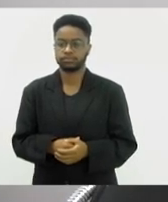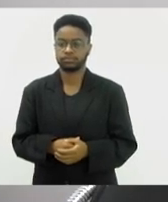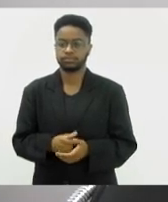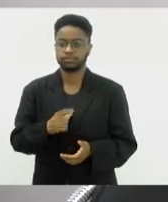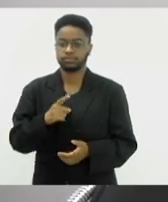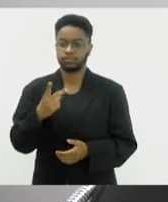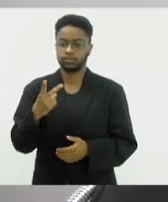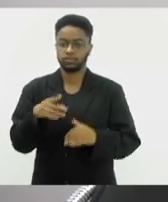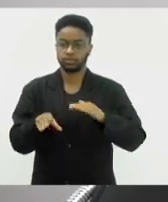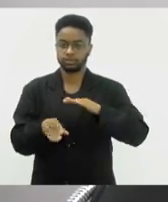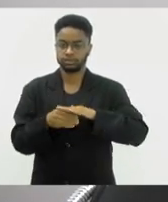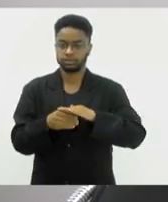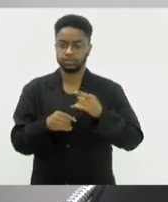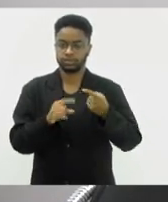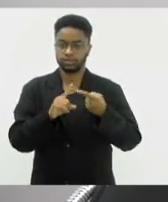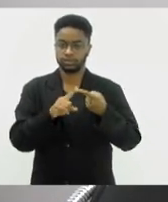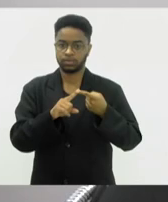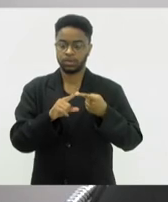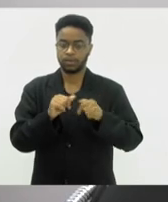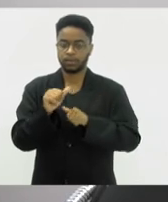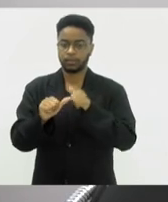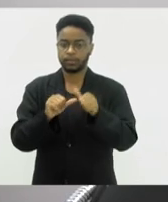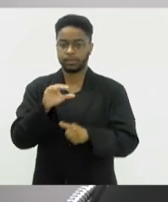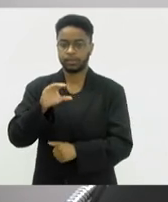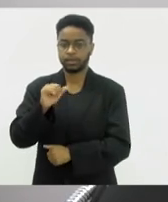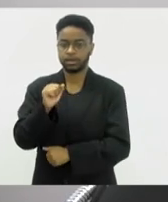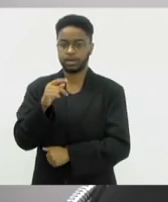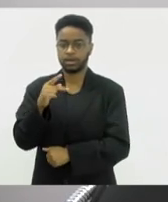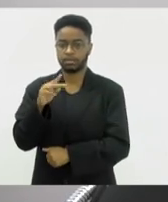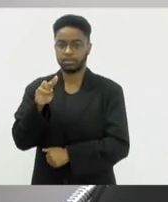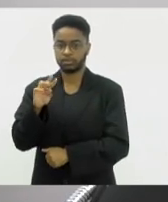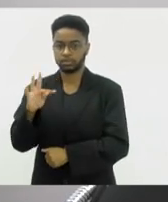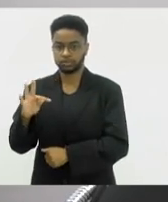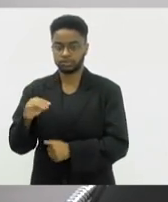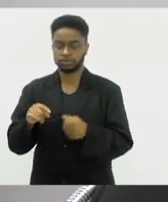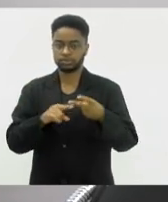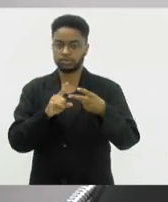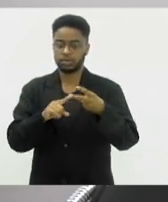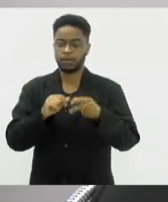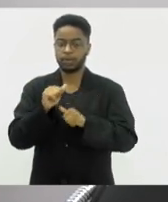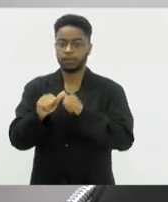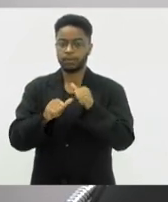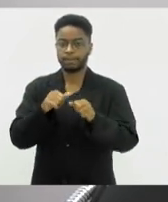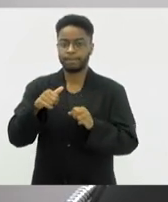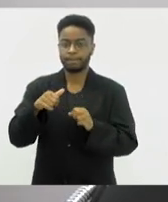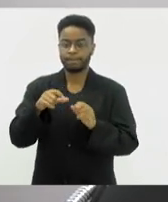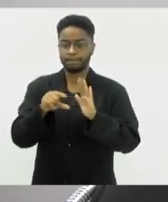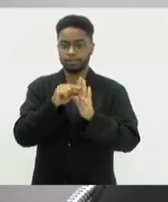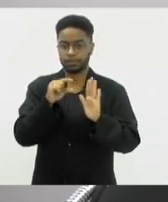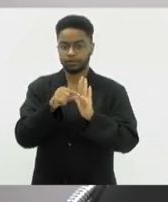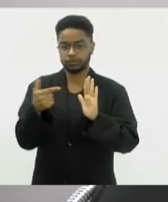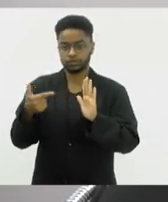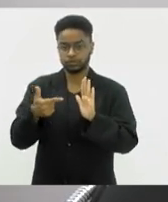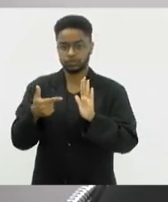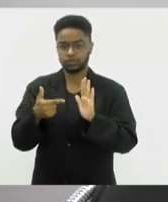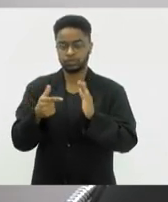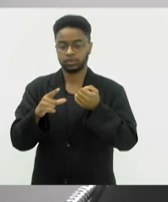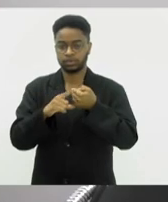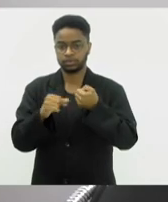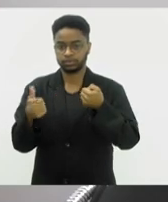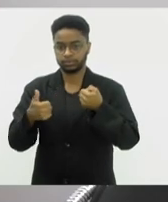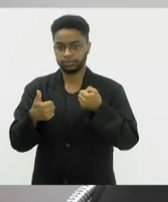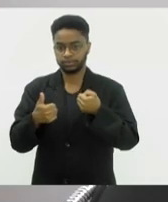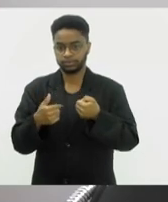Duas emendas. Uma modifica o caput e a outra o parágrafo 2º do artigo 1º. Senhor presidente, para